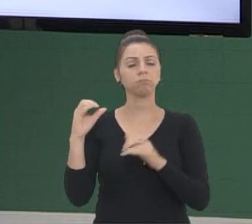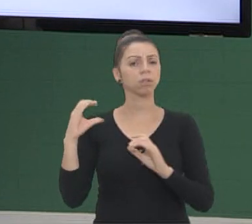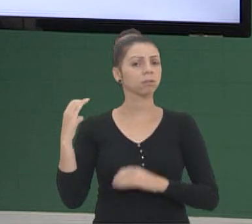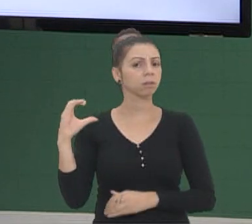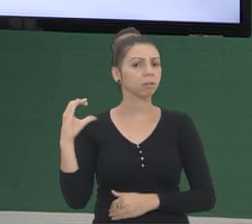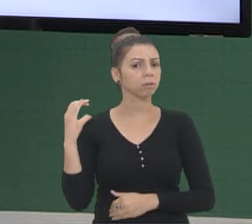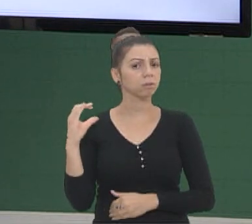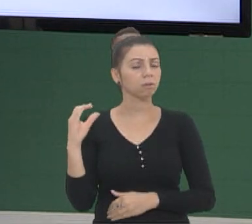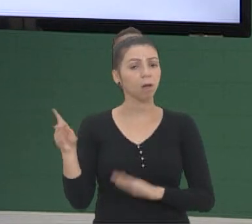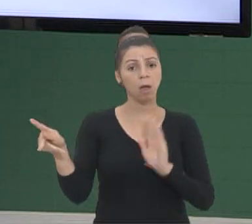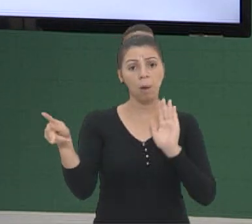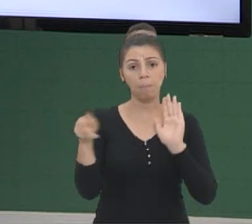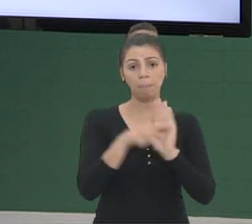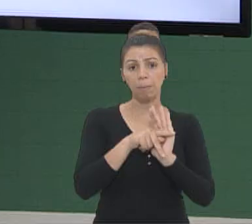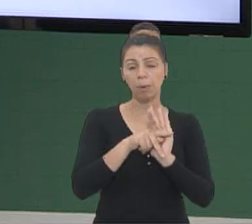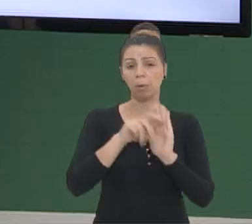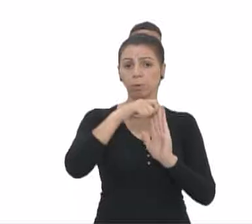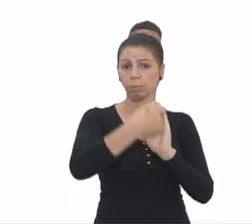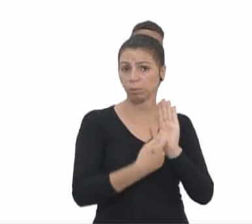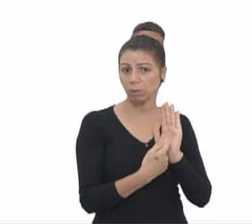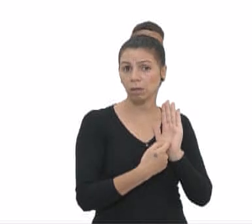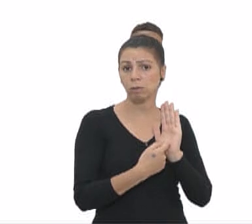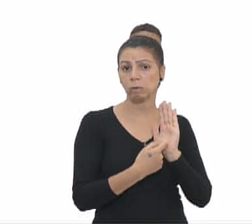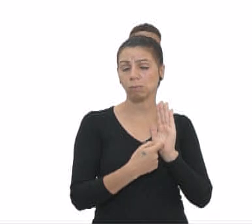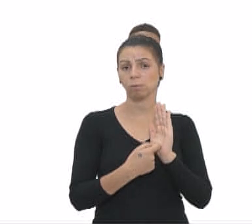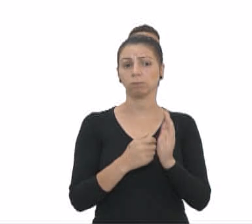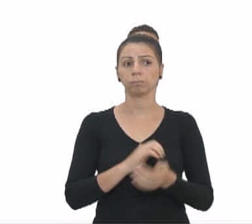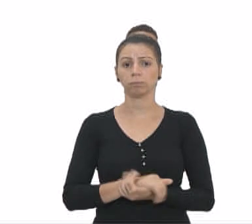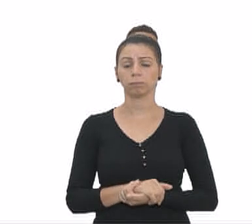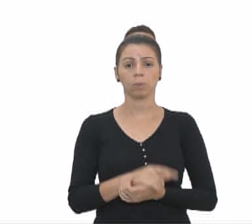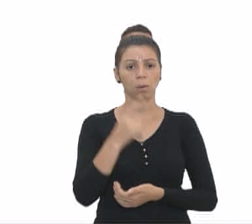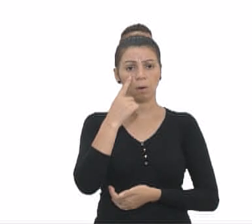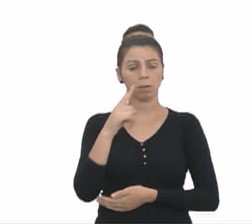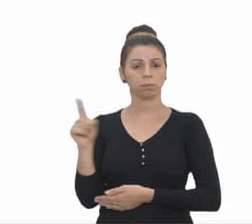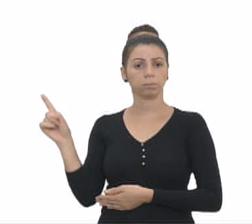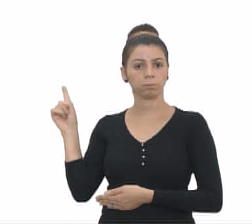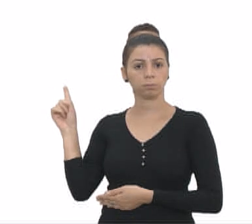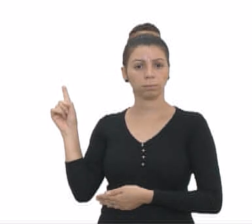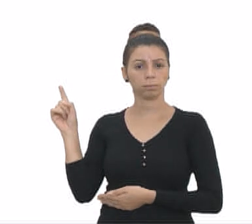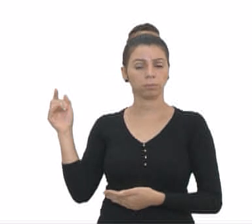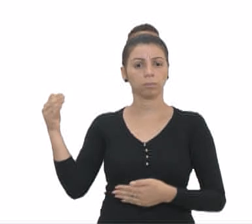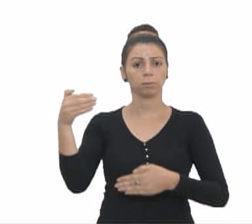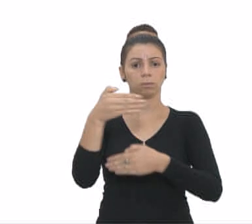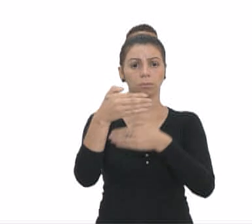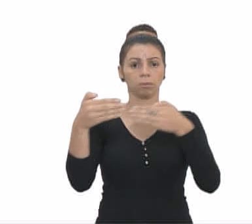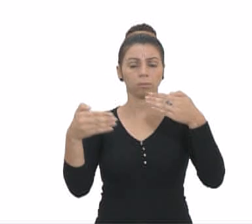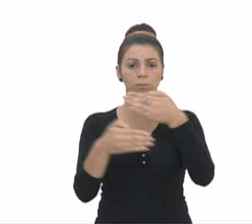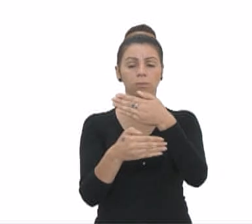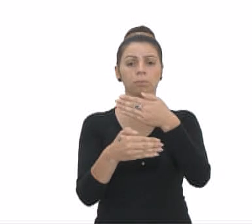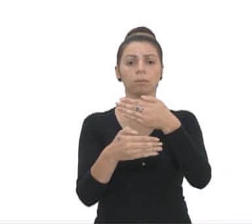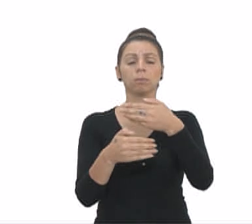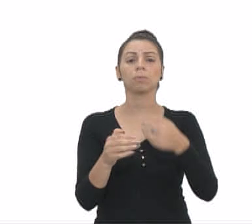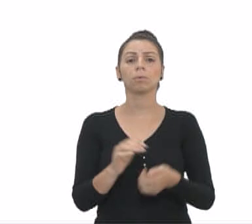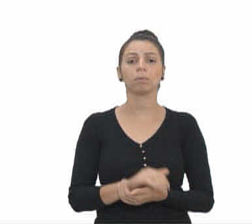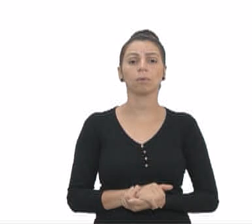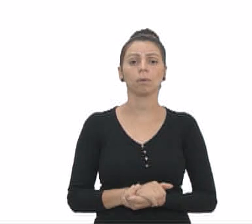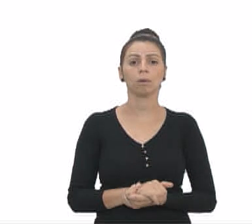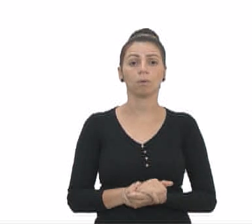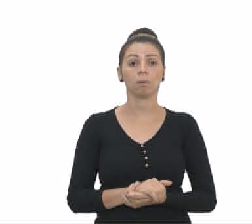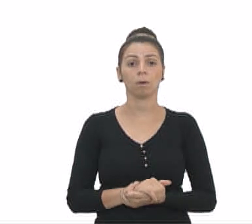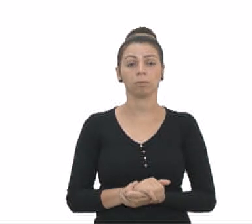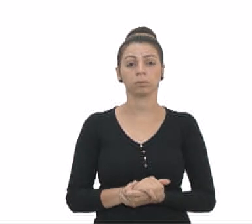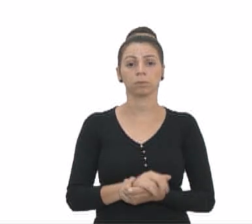próprio dele. Qual será? Coloquei aqui para você um slide para a gente ver sobre isso. Como sugere o próprio